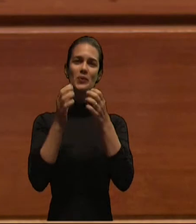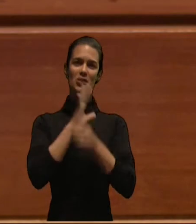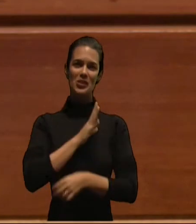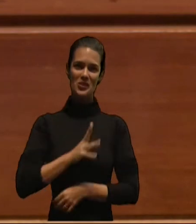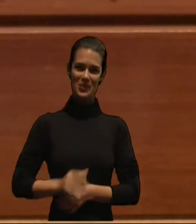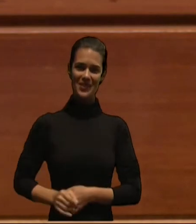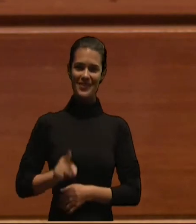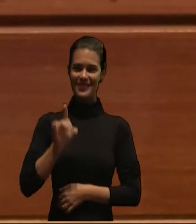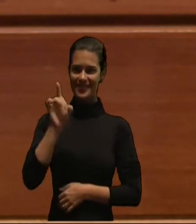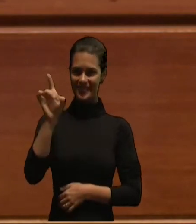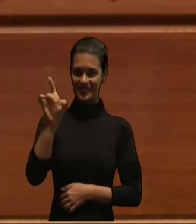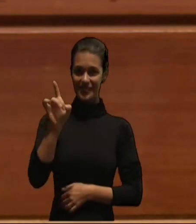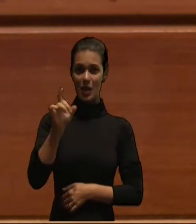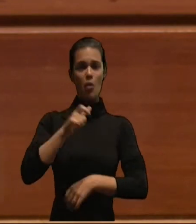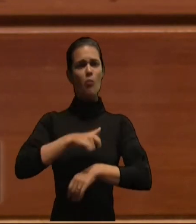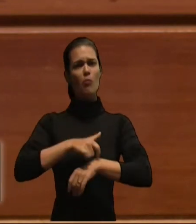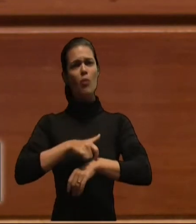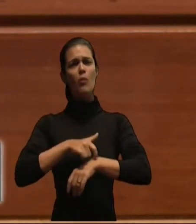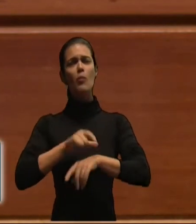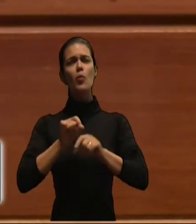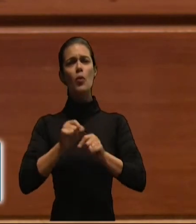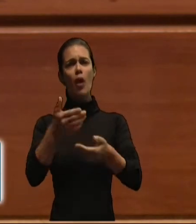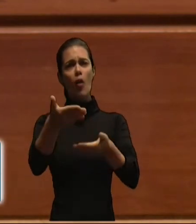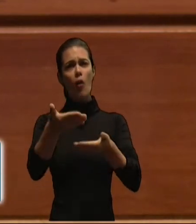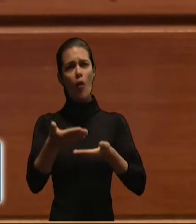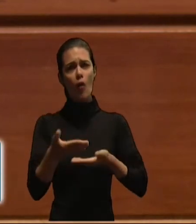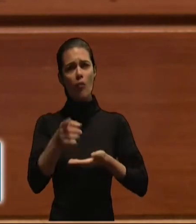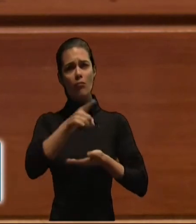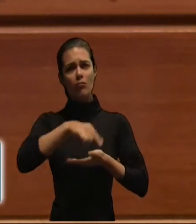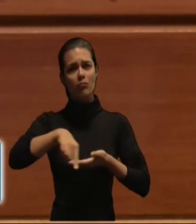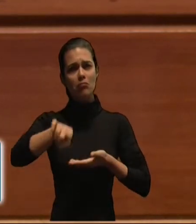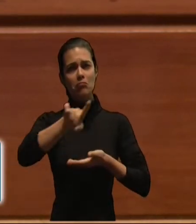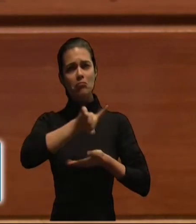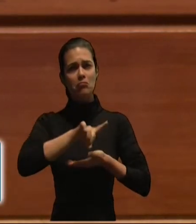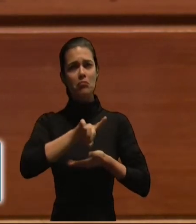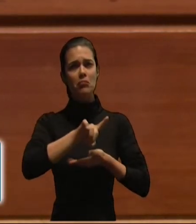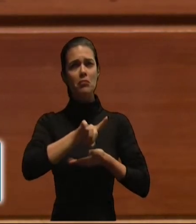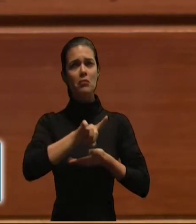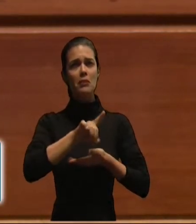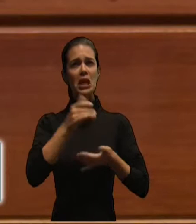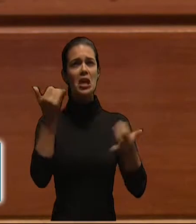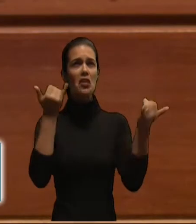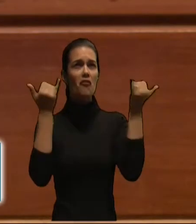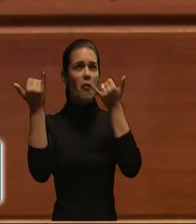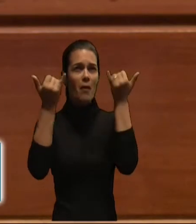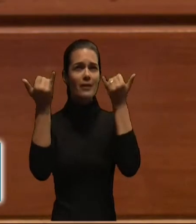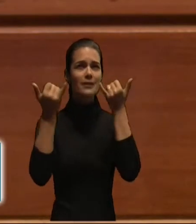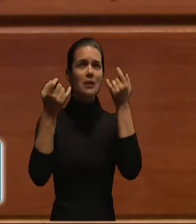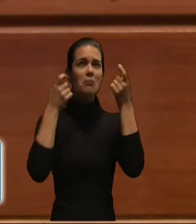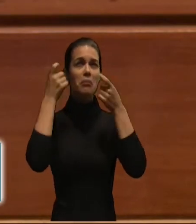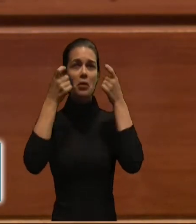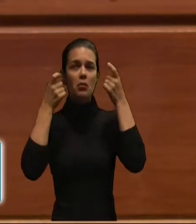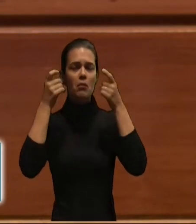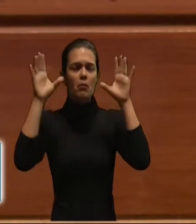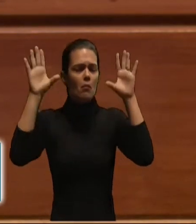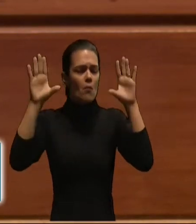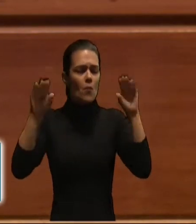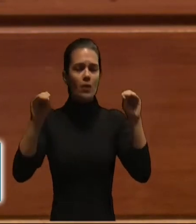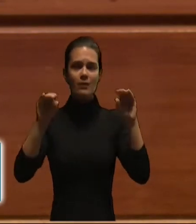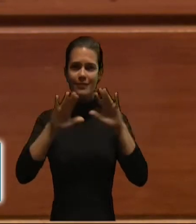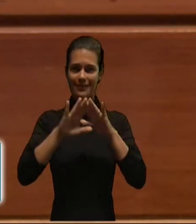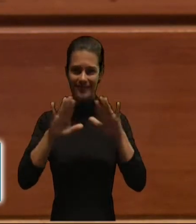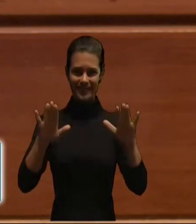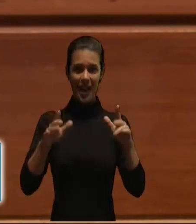Neste momento, quero convidá-lo a que você se desligue de toda e qualquer preocupação. É um momento em que a igreja